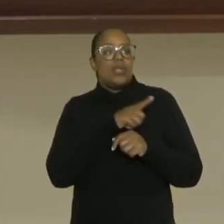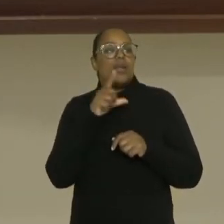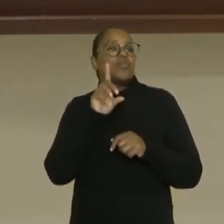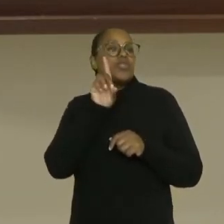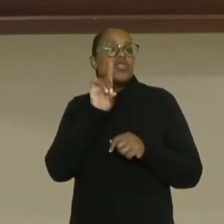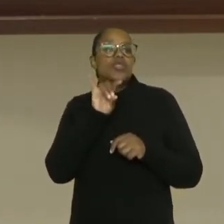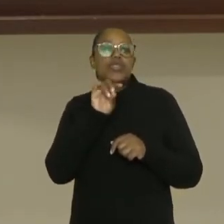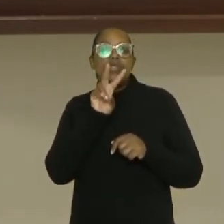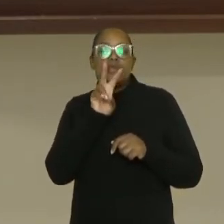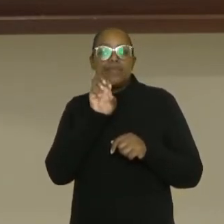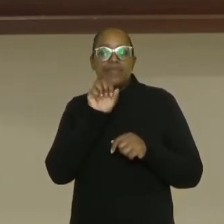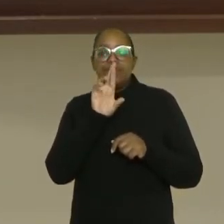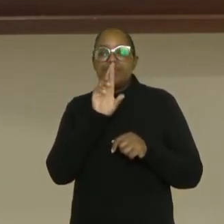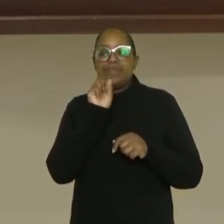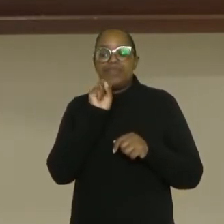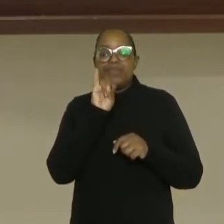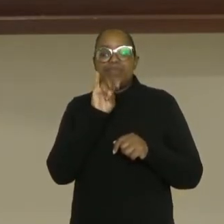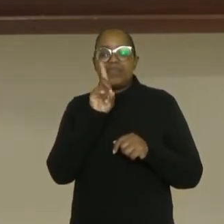nesse meio.